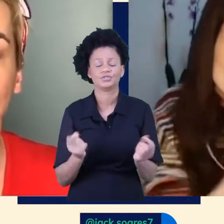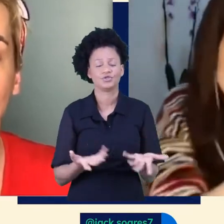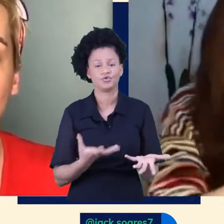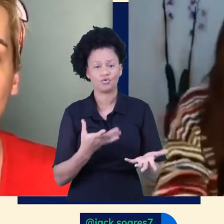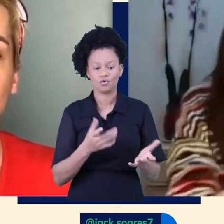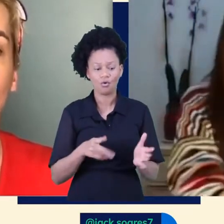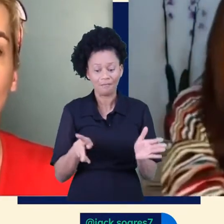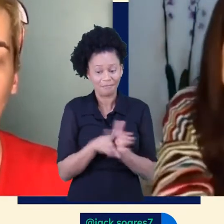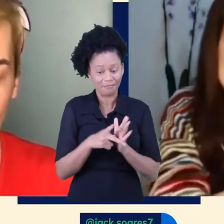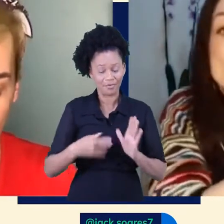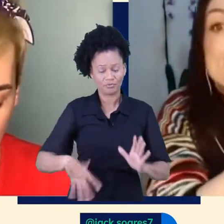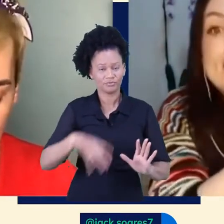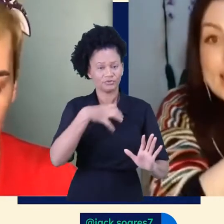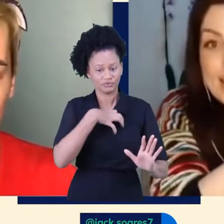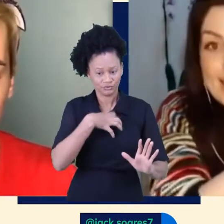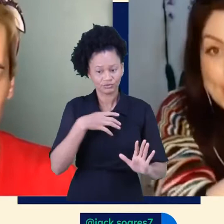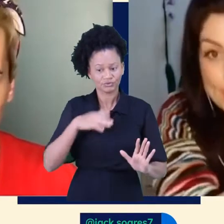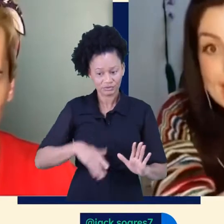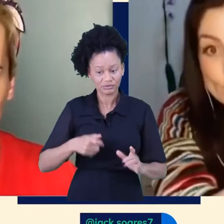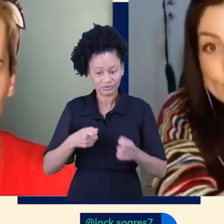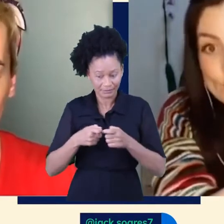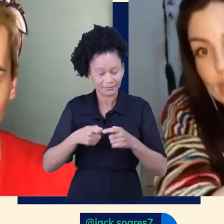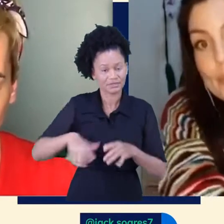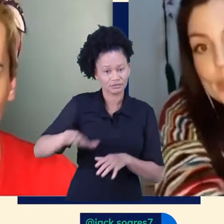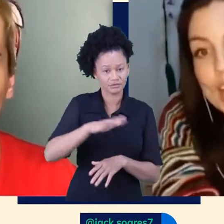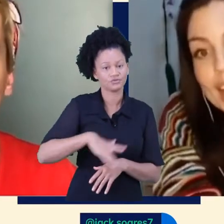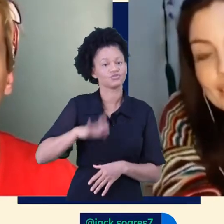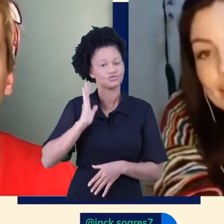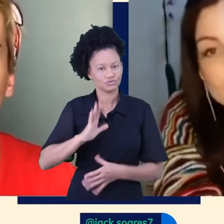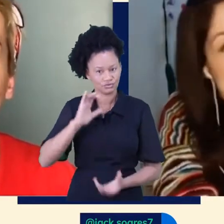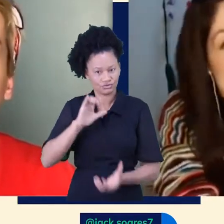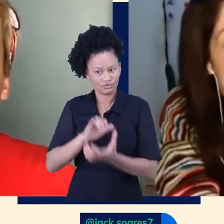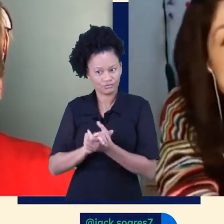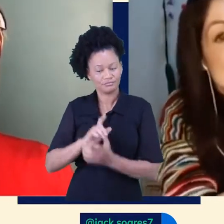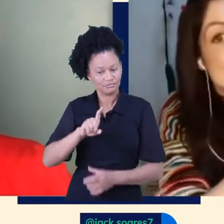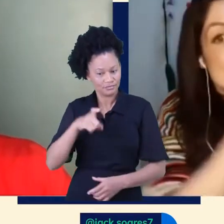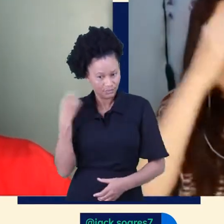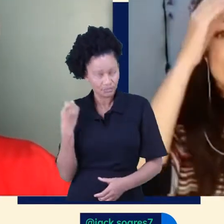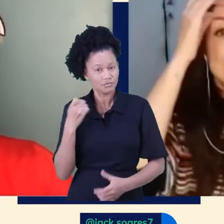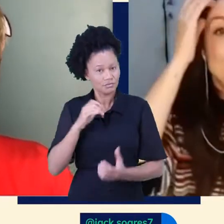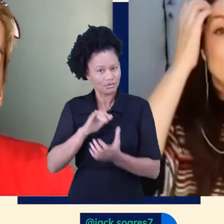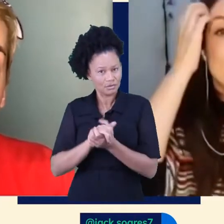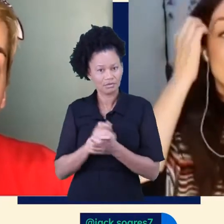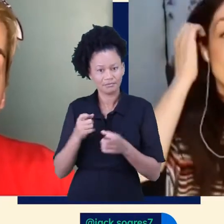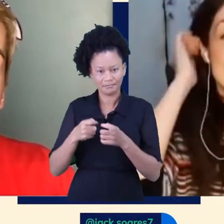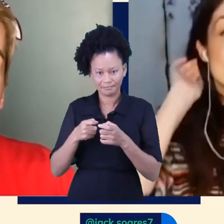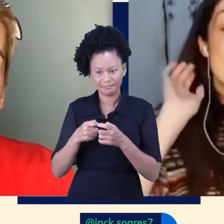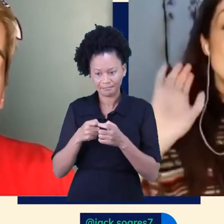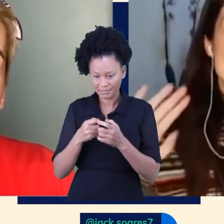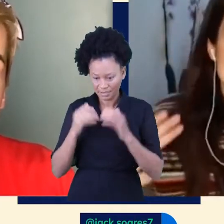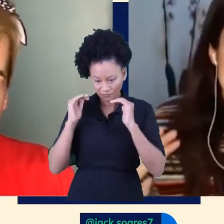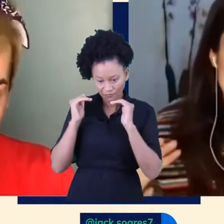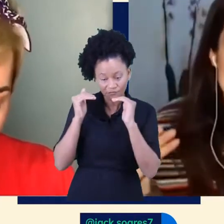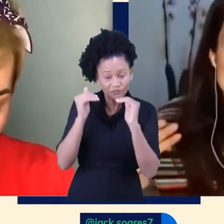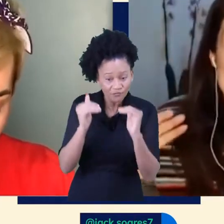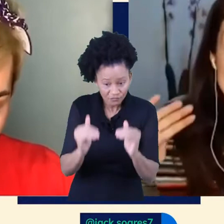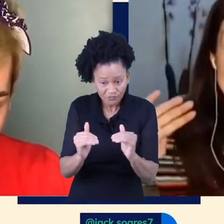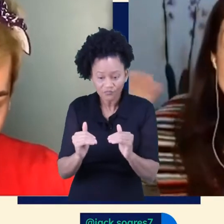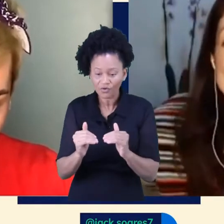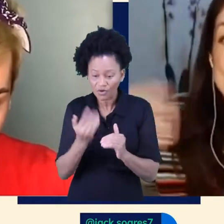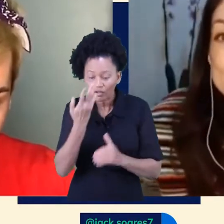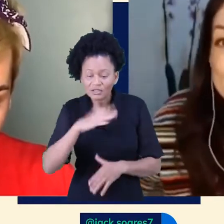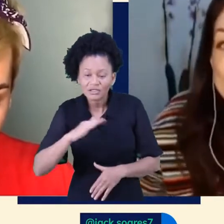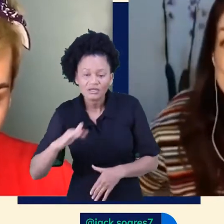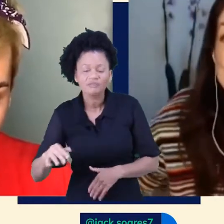já fui casada, meu ex-esposo é médico, ele é pediatra, e ele não teve essa formação, né? Foi no mestrado de educação sexual